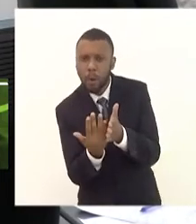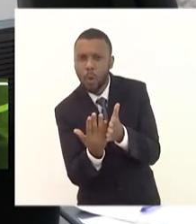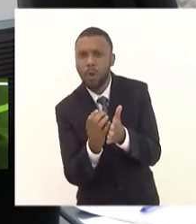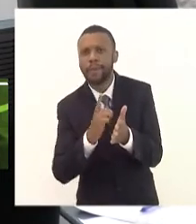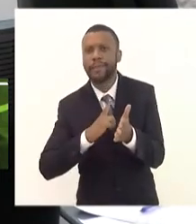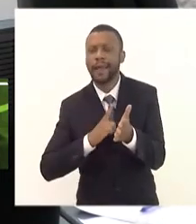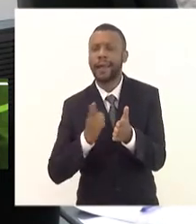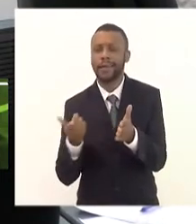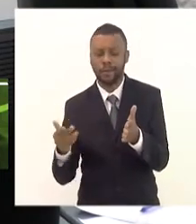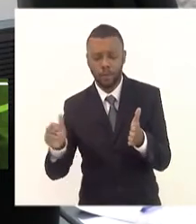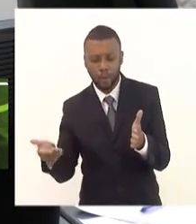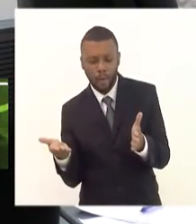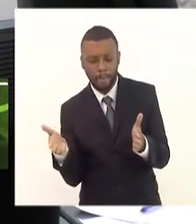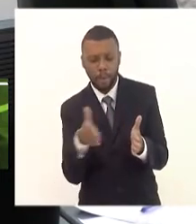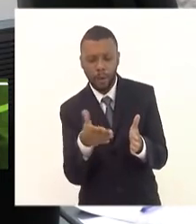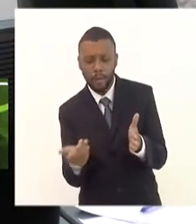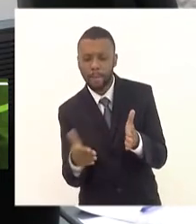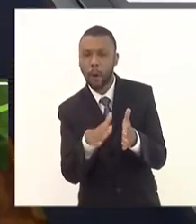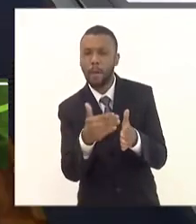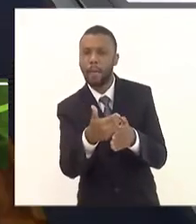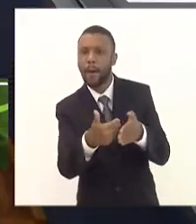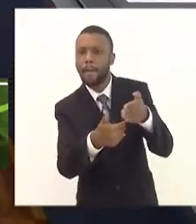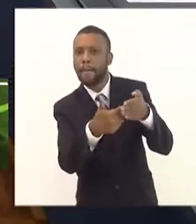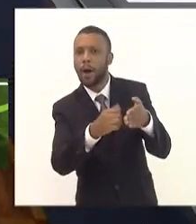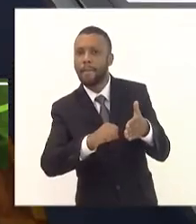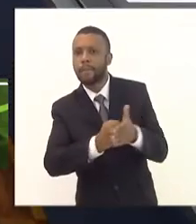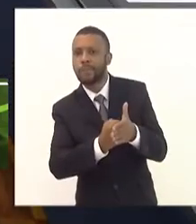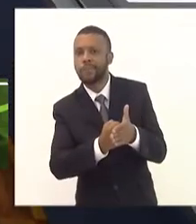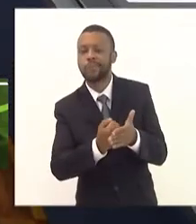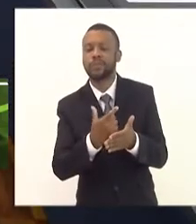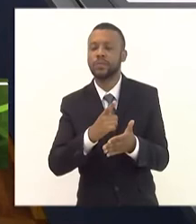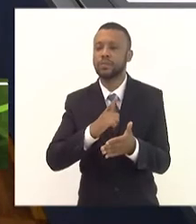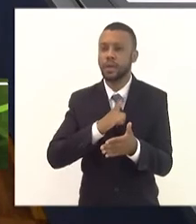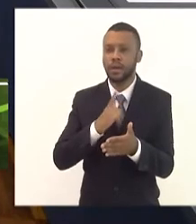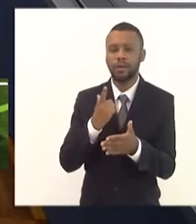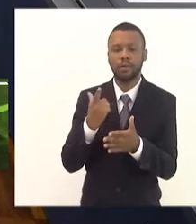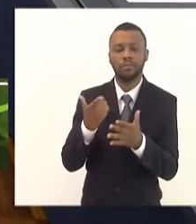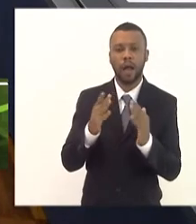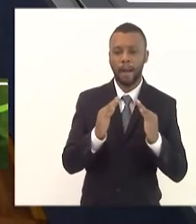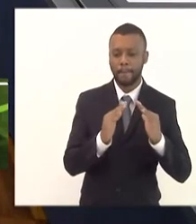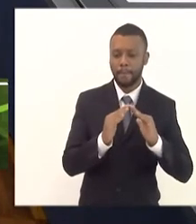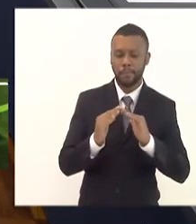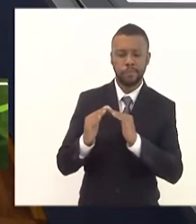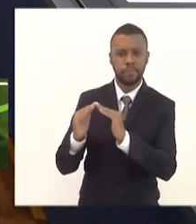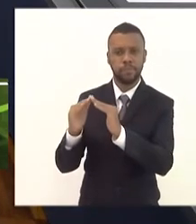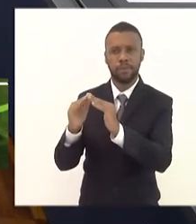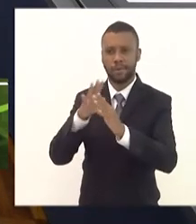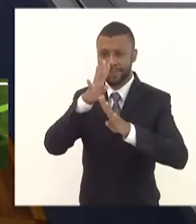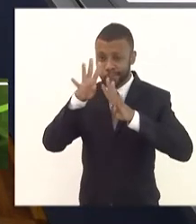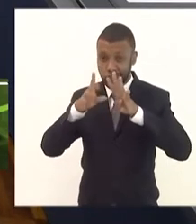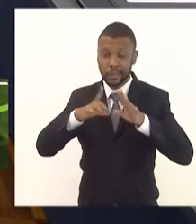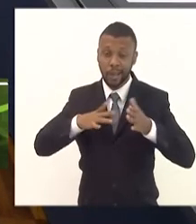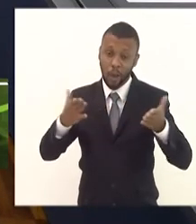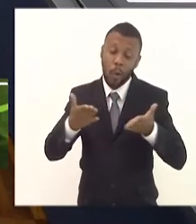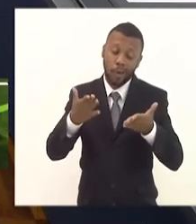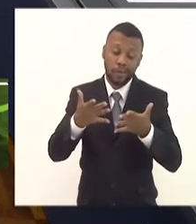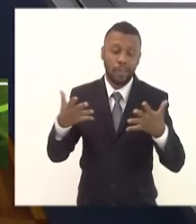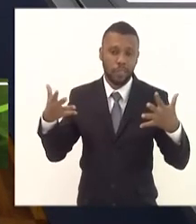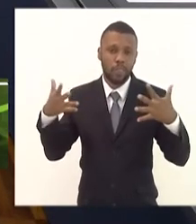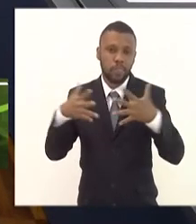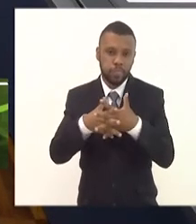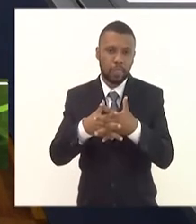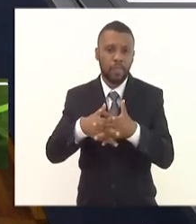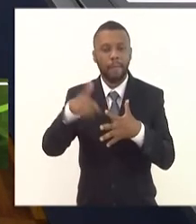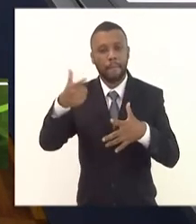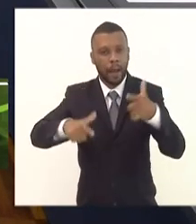impermeabilizado ou não. Por favor. Devido à ocupação totalmente desordenada que a gente assiste hoje em dia, complica cada vez mais. Mas